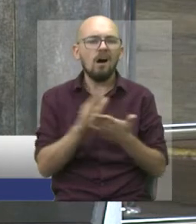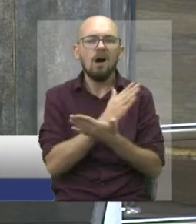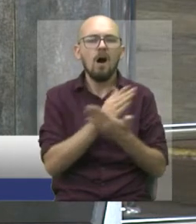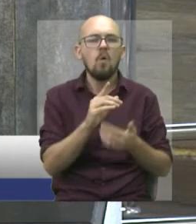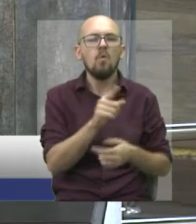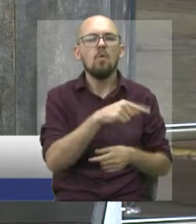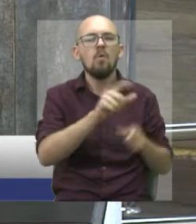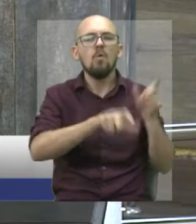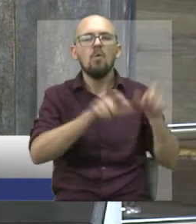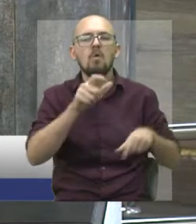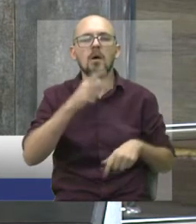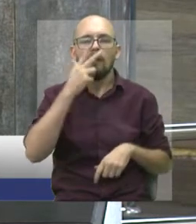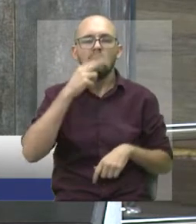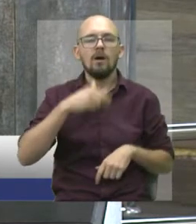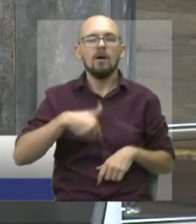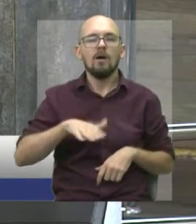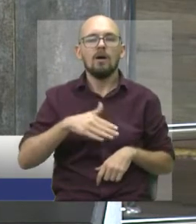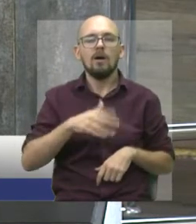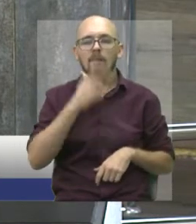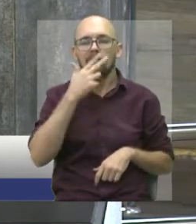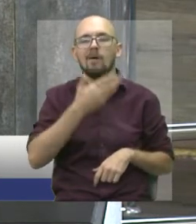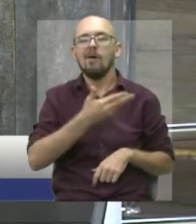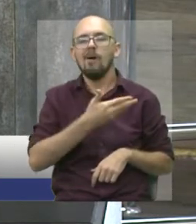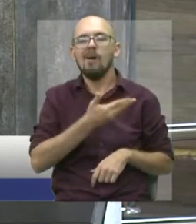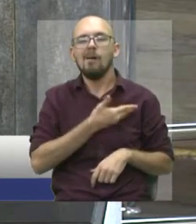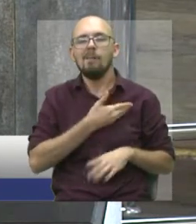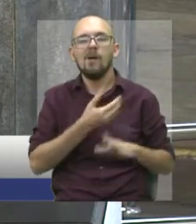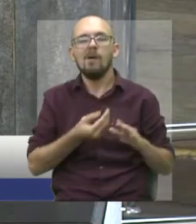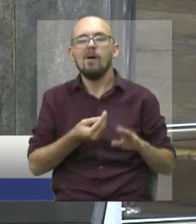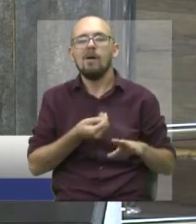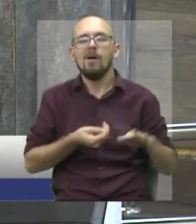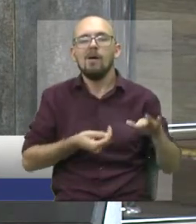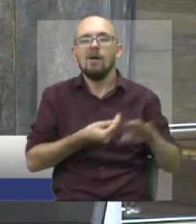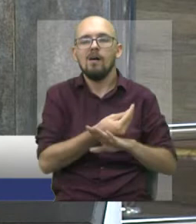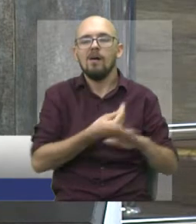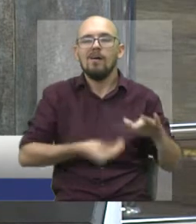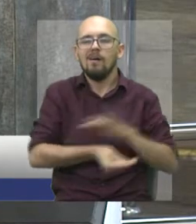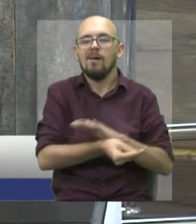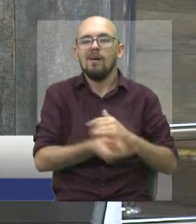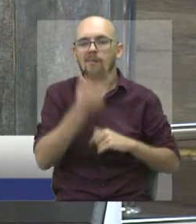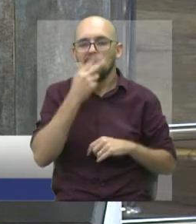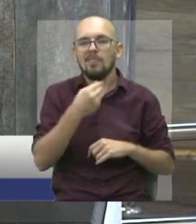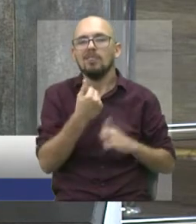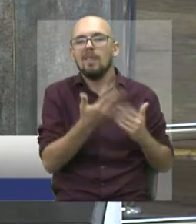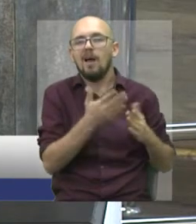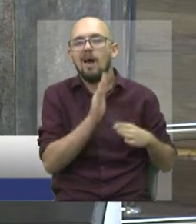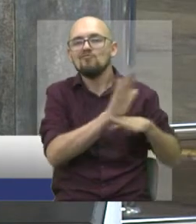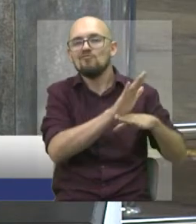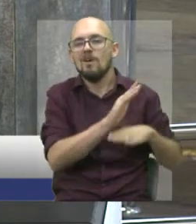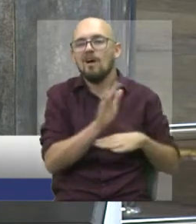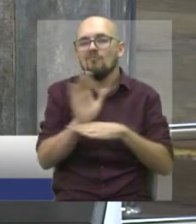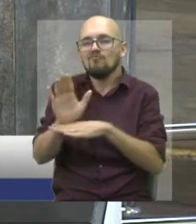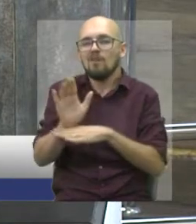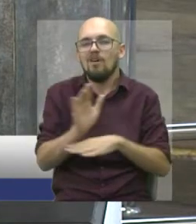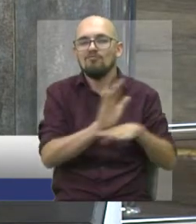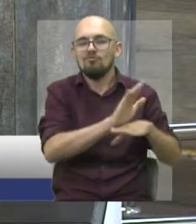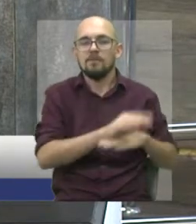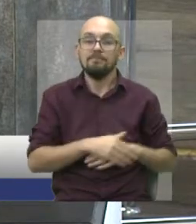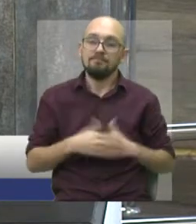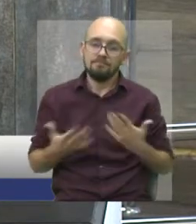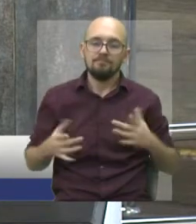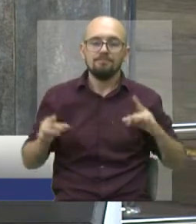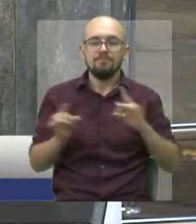que fica entregando jogos para favorecer ou esse ou aquele, essa ou aquela equipe. Do mais é só,